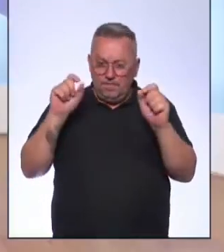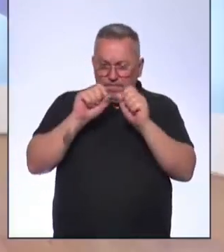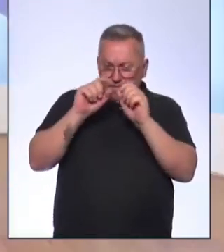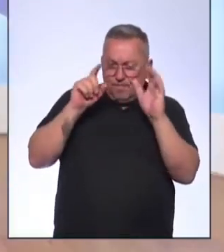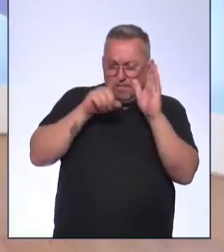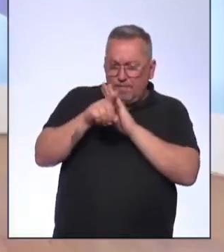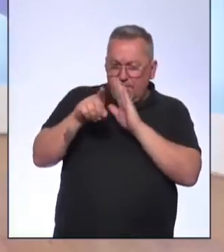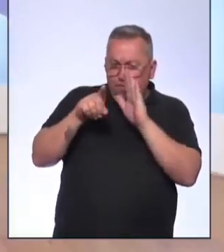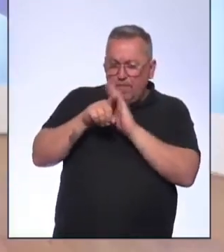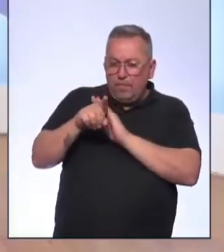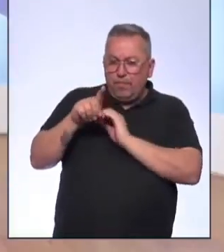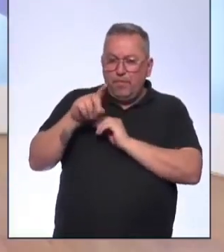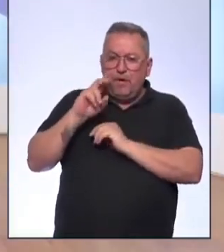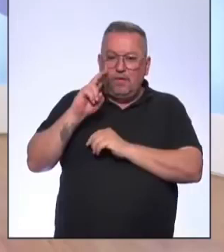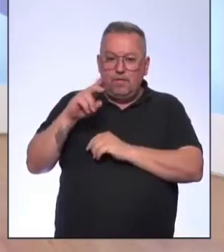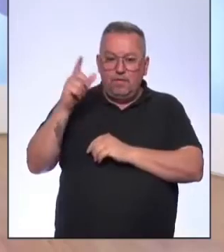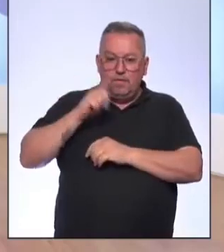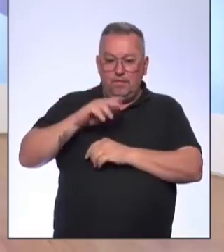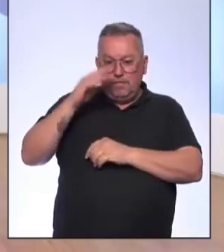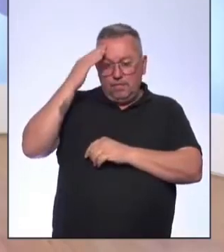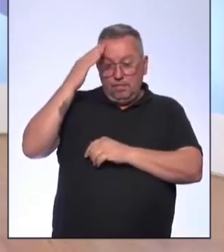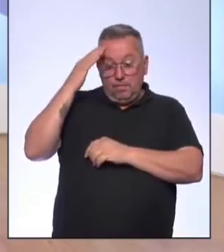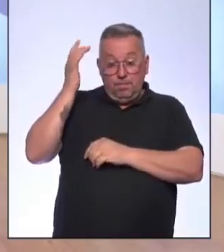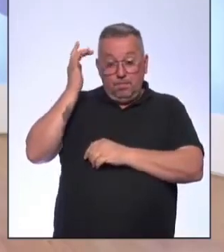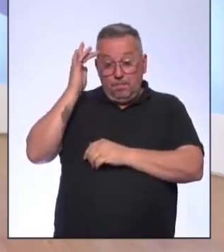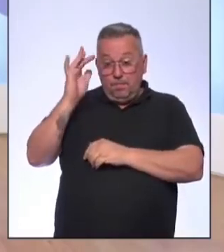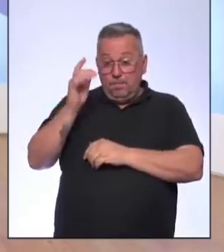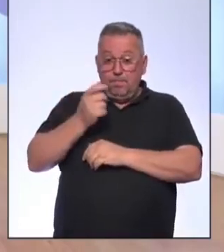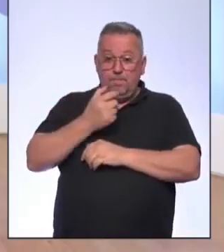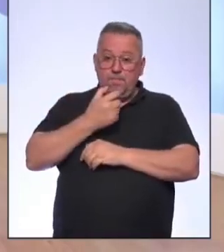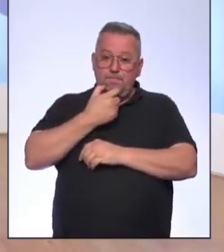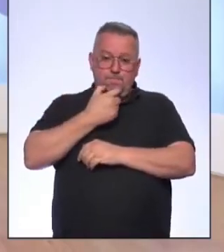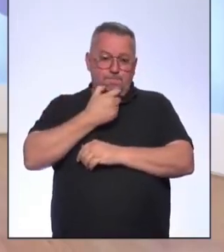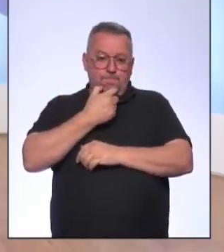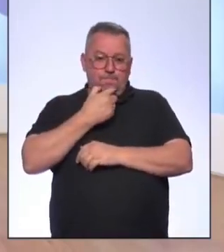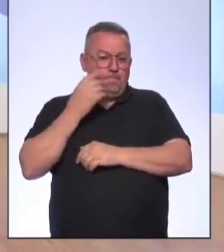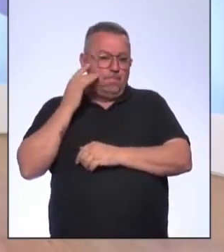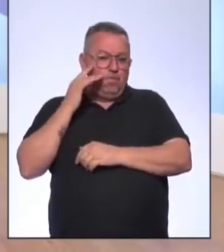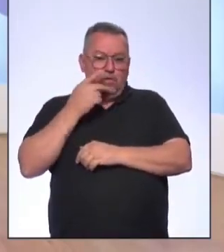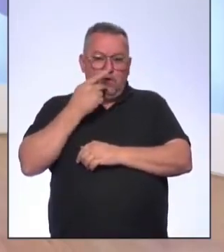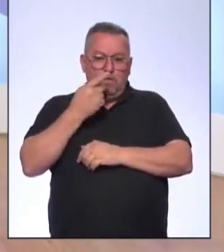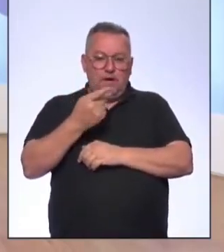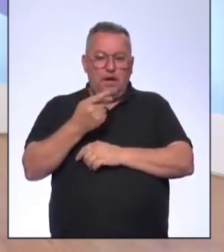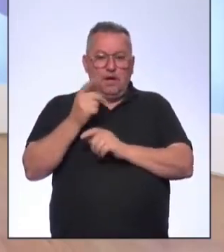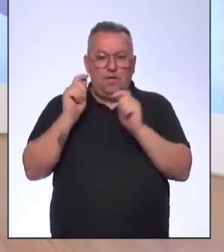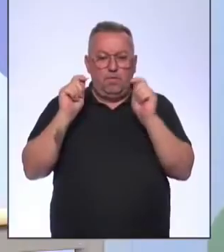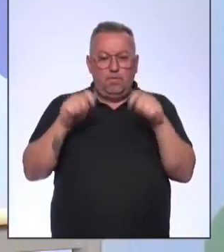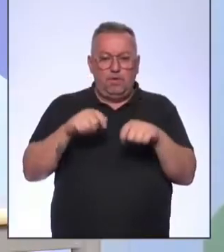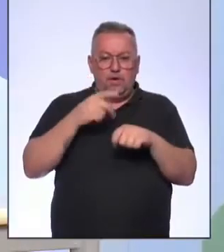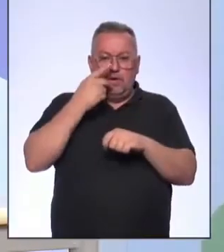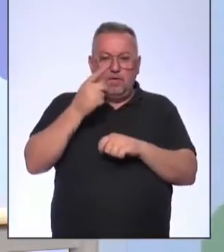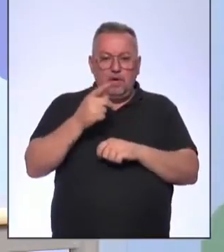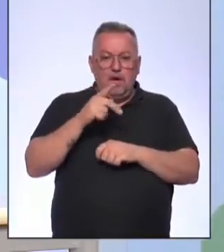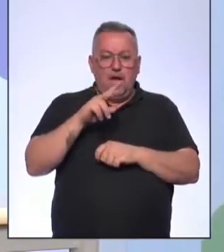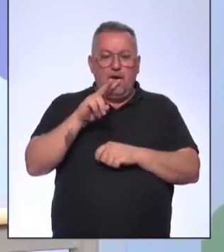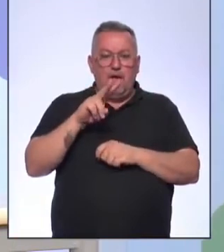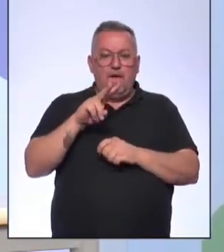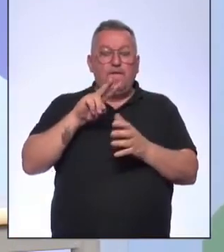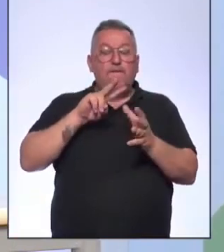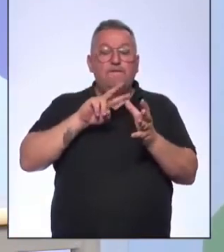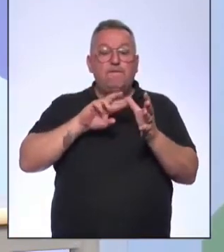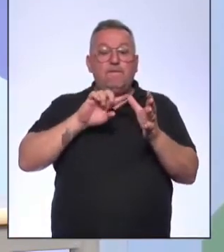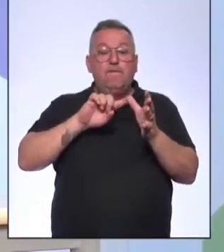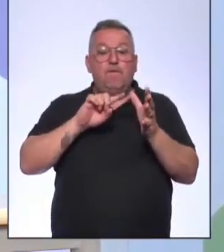pergunta? Claro. Então, deixa eu ver se eu entendi. Eu não sei inglês, né? Não sei pronunciar. Eu poderia contar as vogais para saber